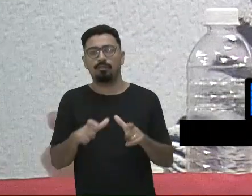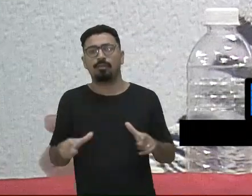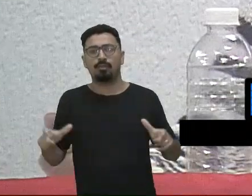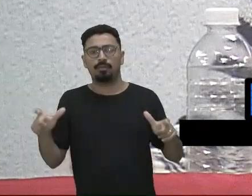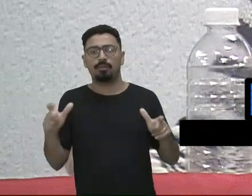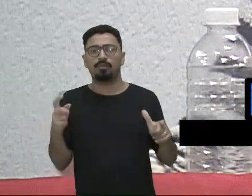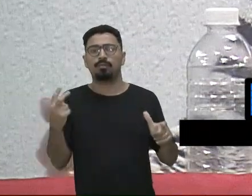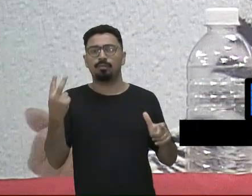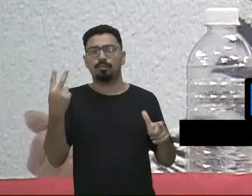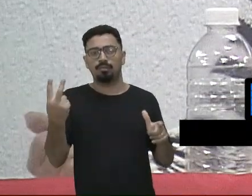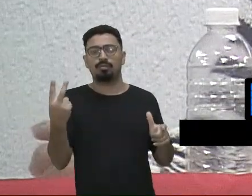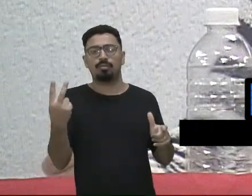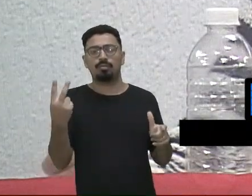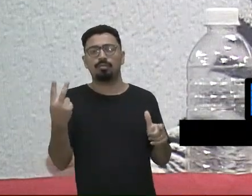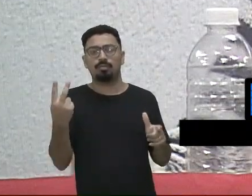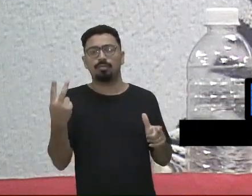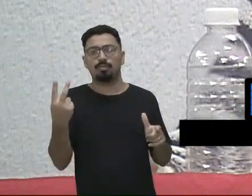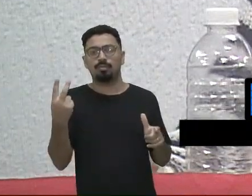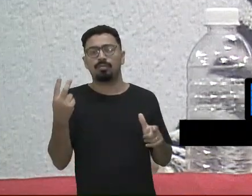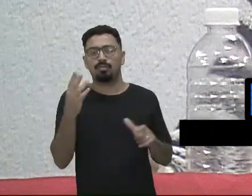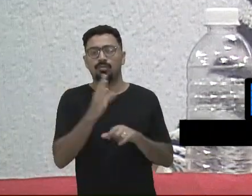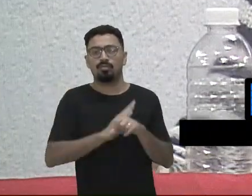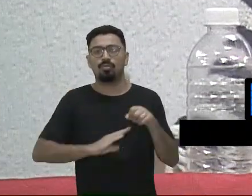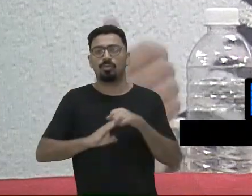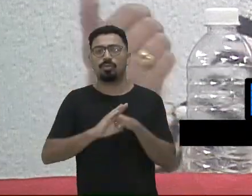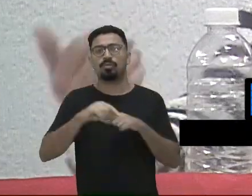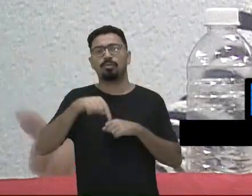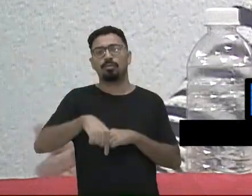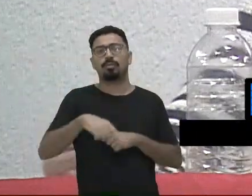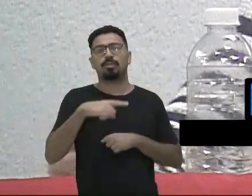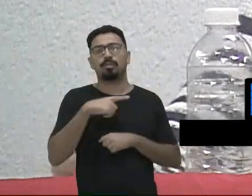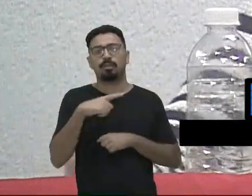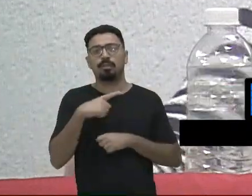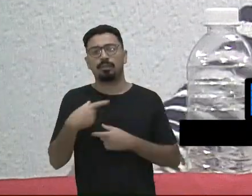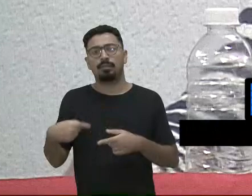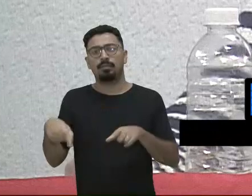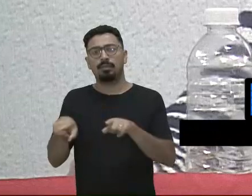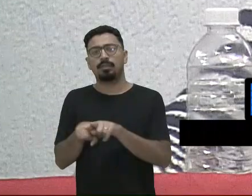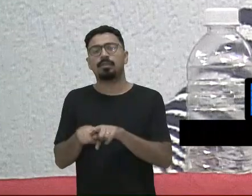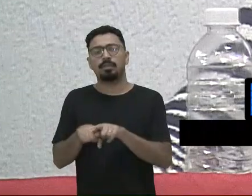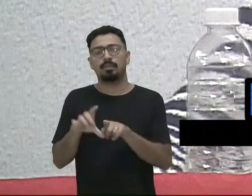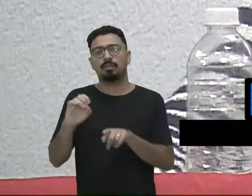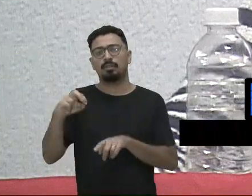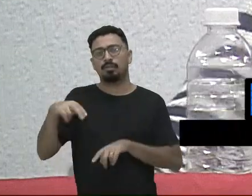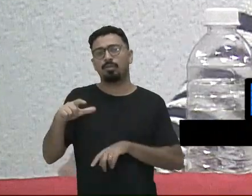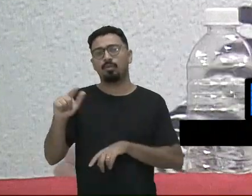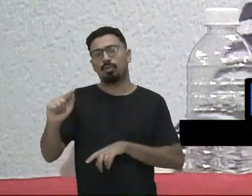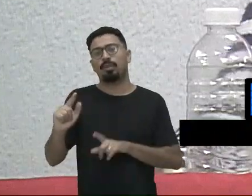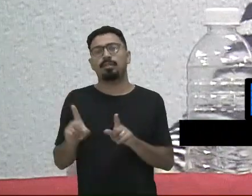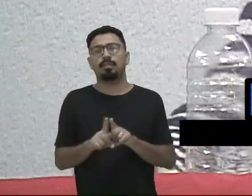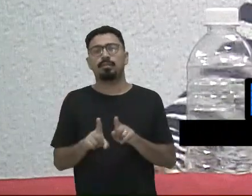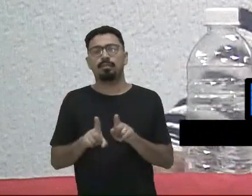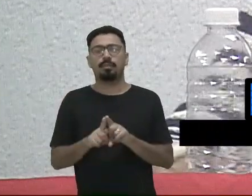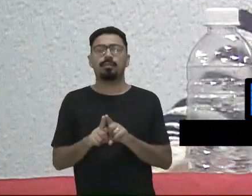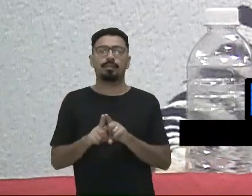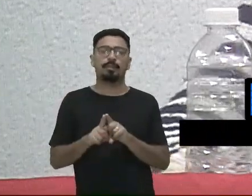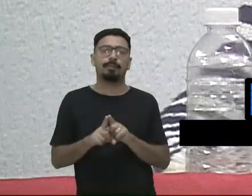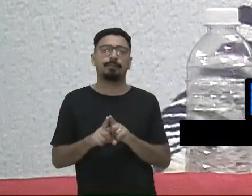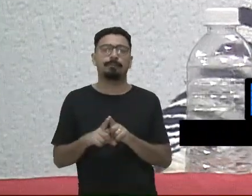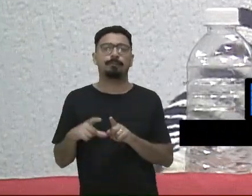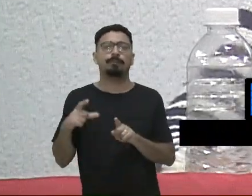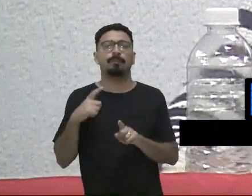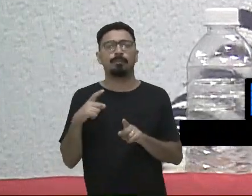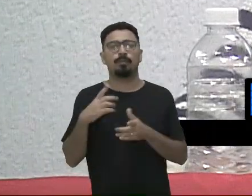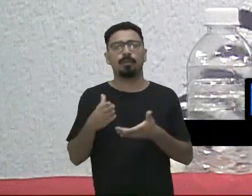mais dois bairros aqui do município. A gente tem em parceria com organizações da sociedade civil a oferta do serviço de convivência